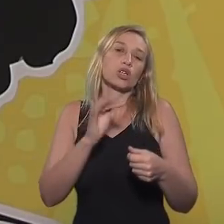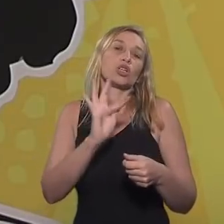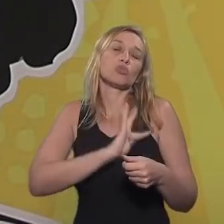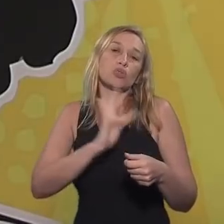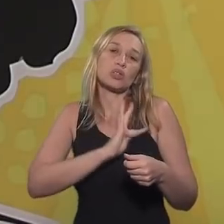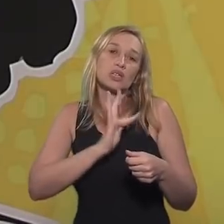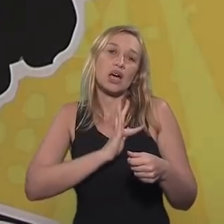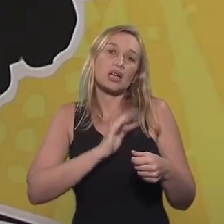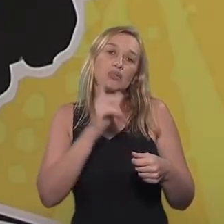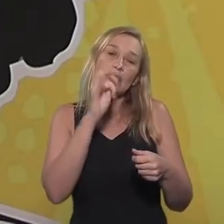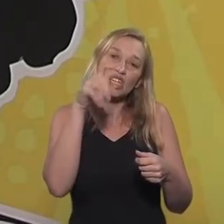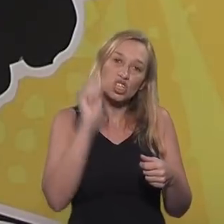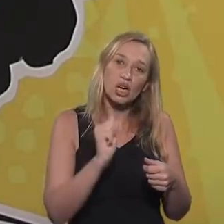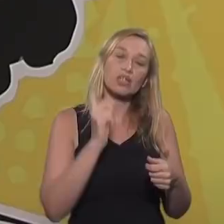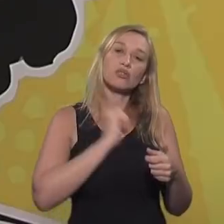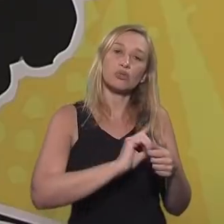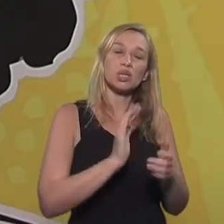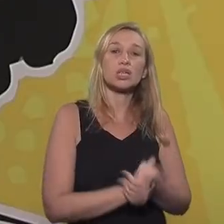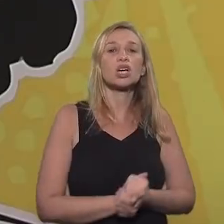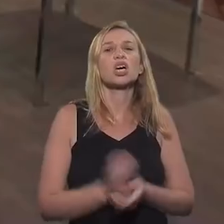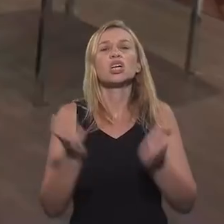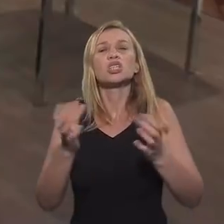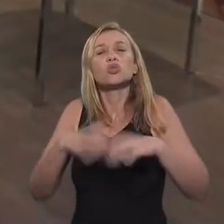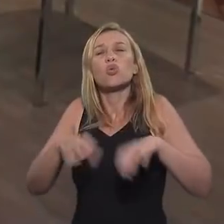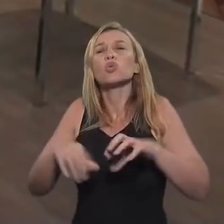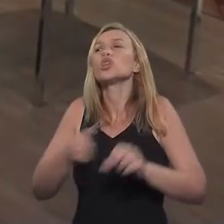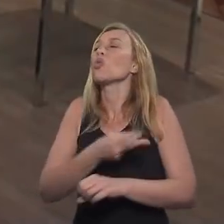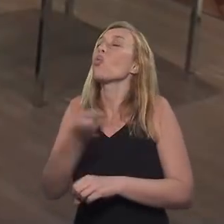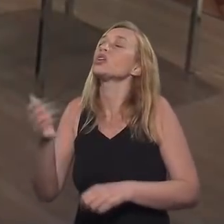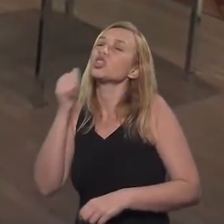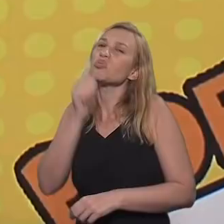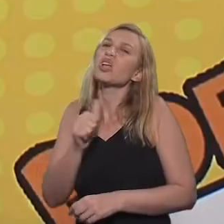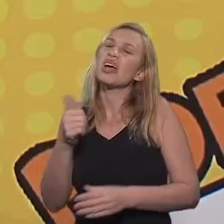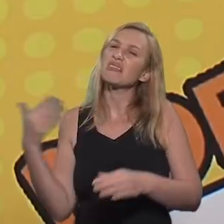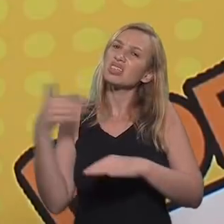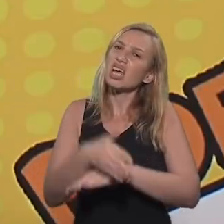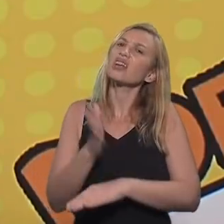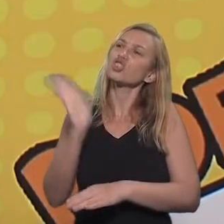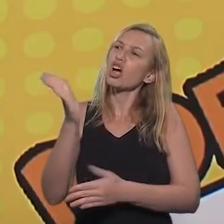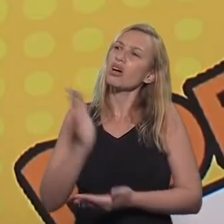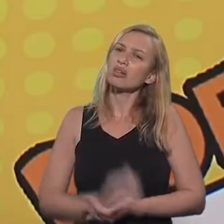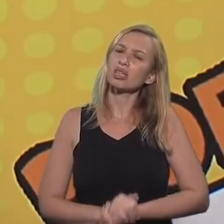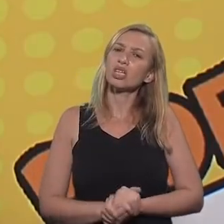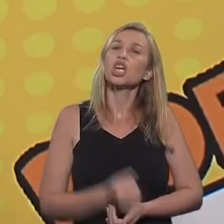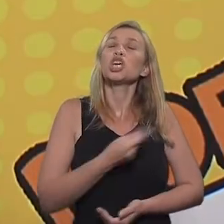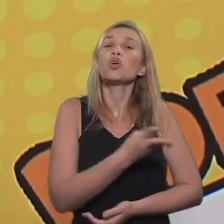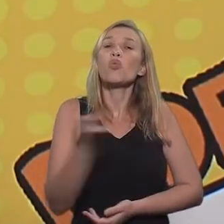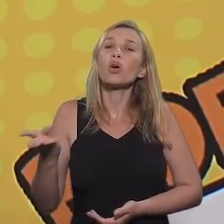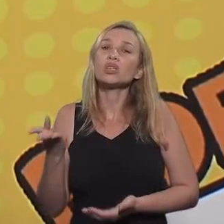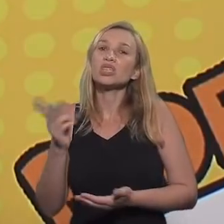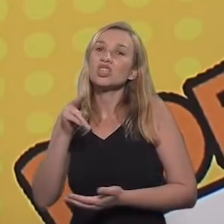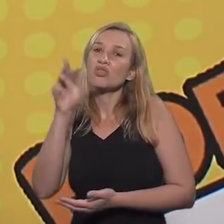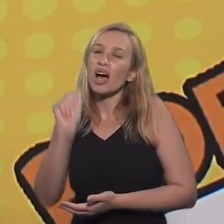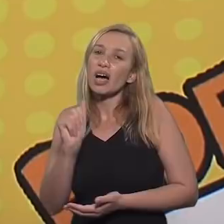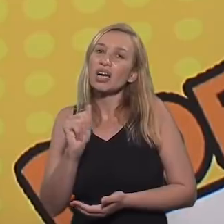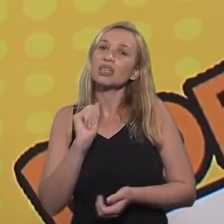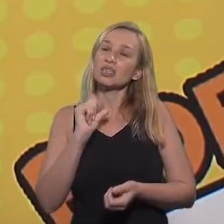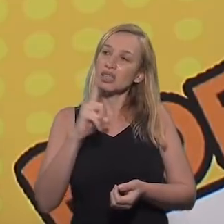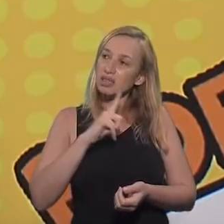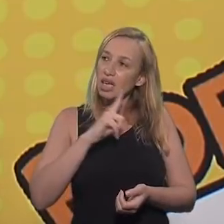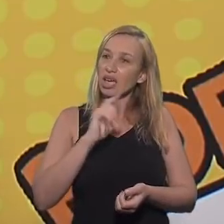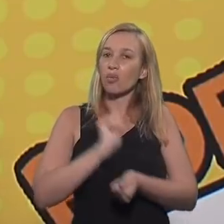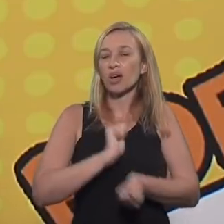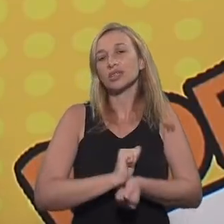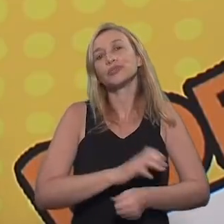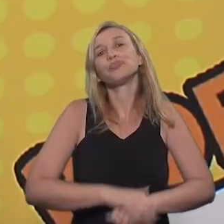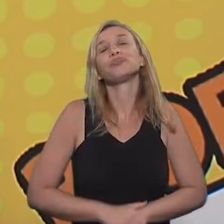desses policiais para a Baixada Fluminense. Nesse concurso foram quantas mulheres entraram, de fato, já nesse concurso e quantas